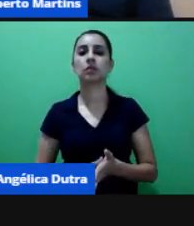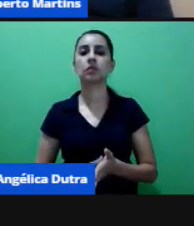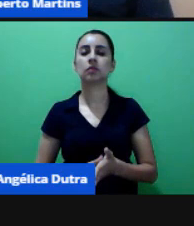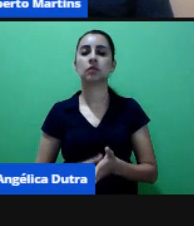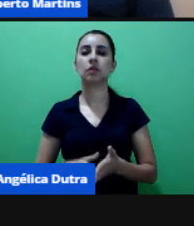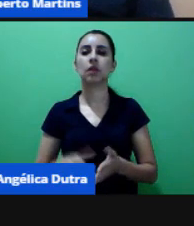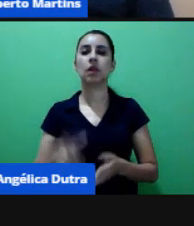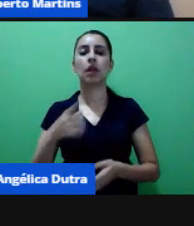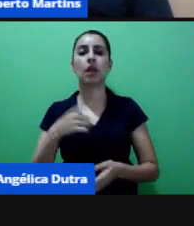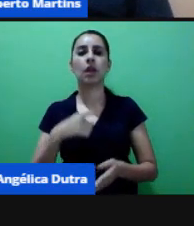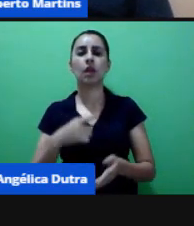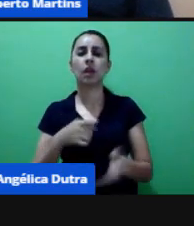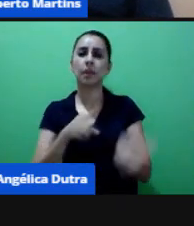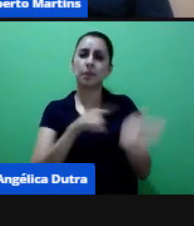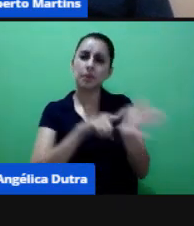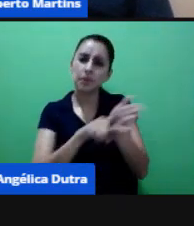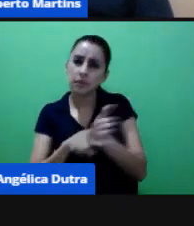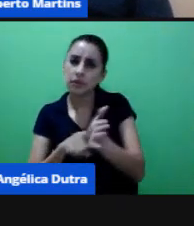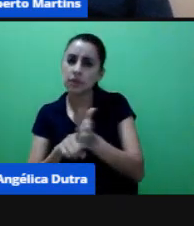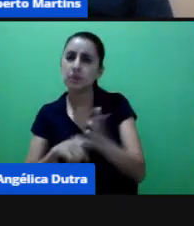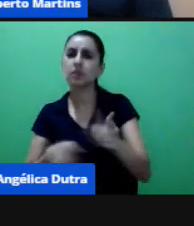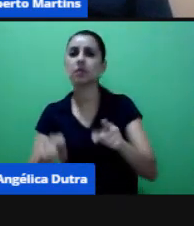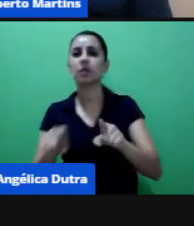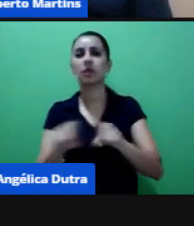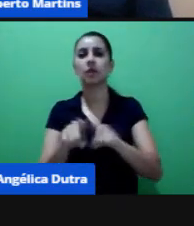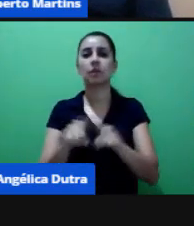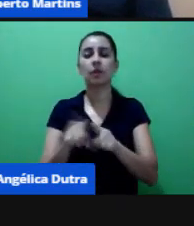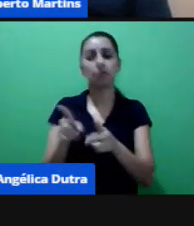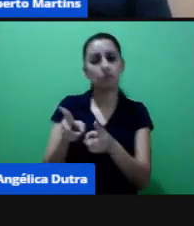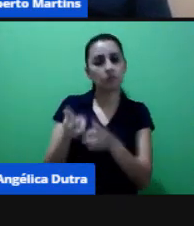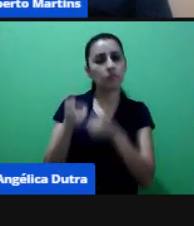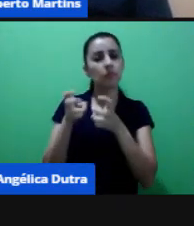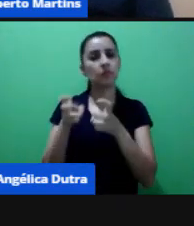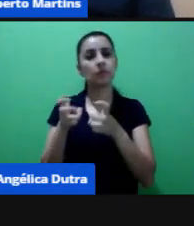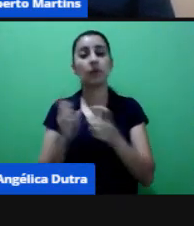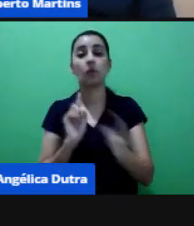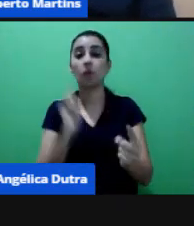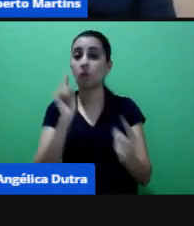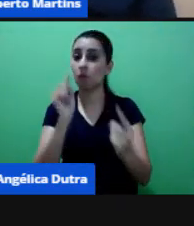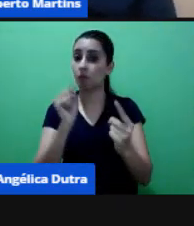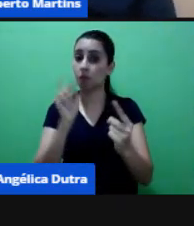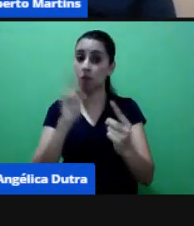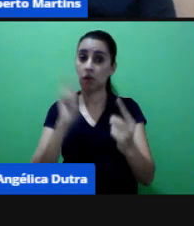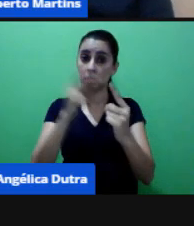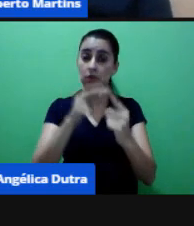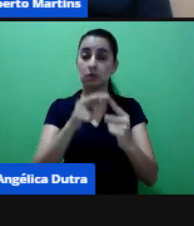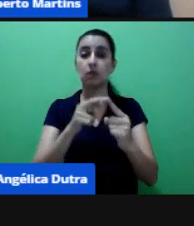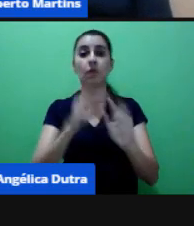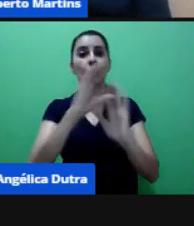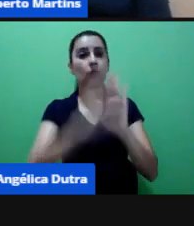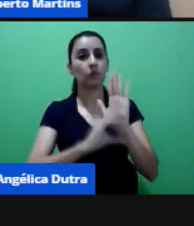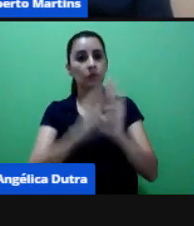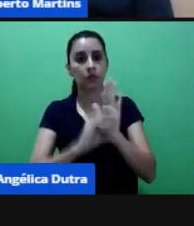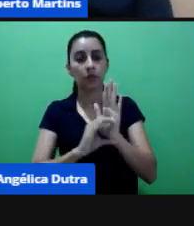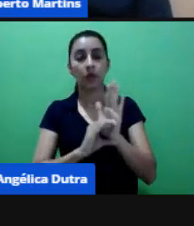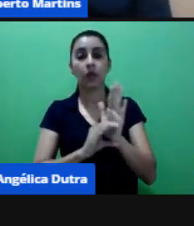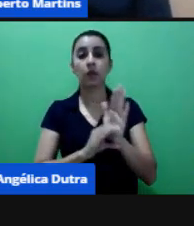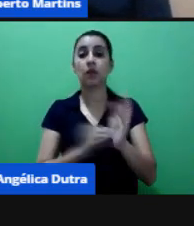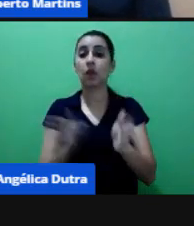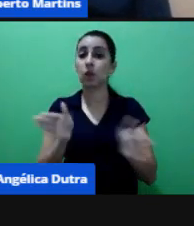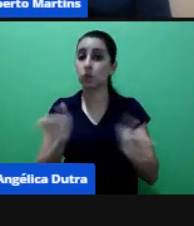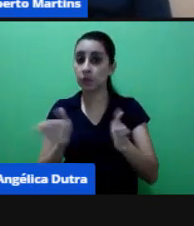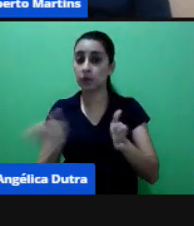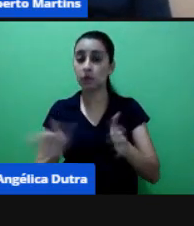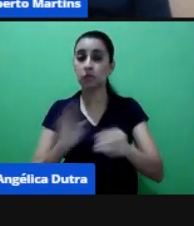de métricas do referencial curricular circunstancial da REME para o ano